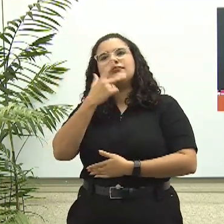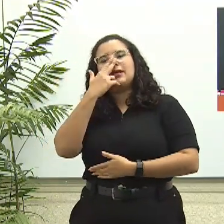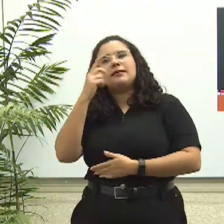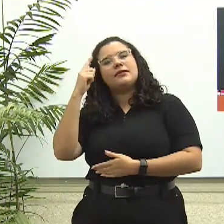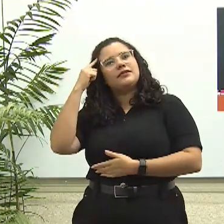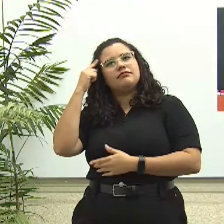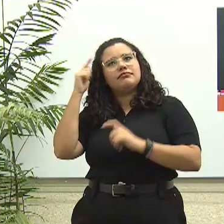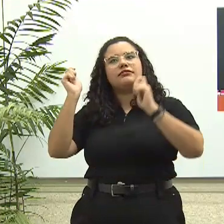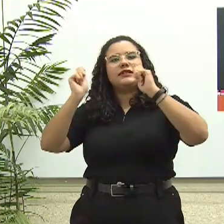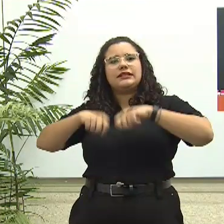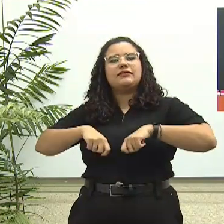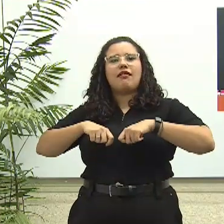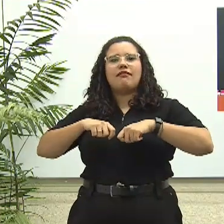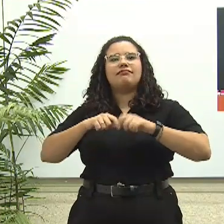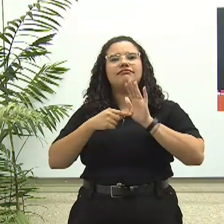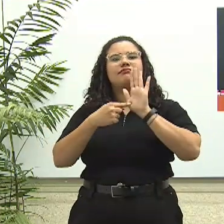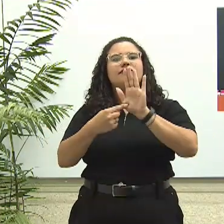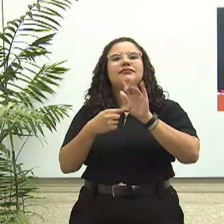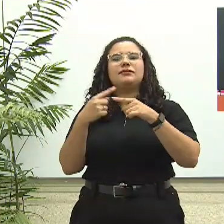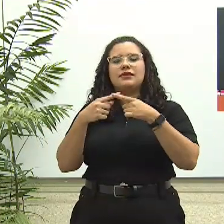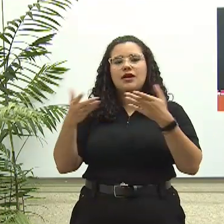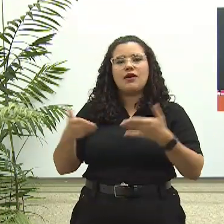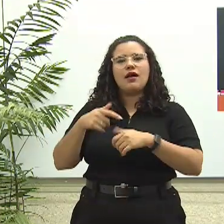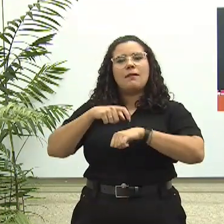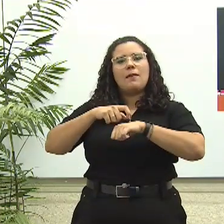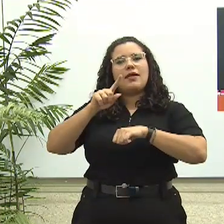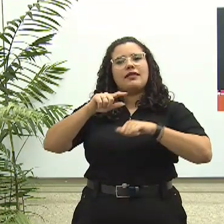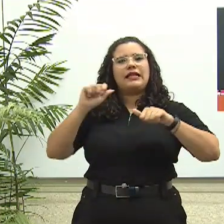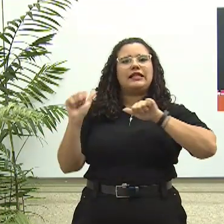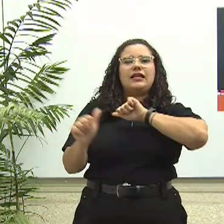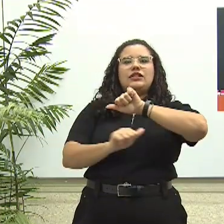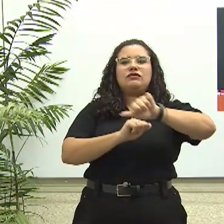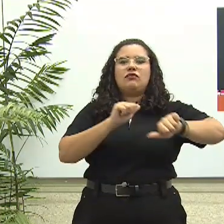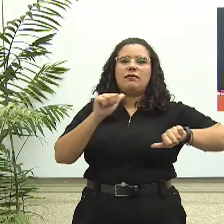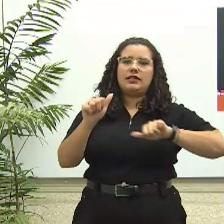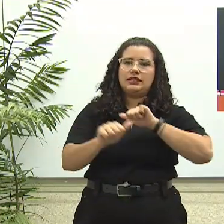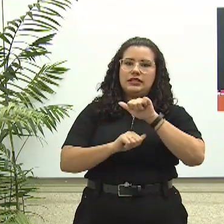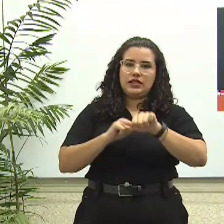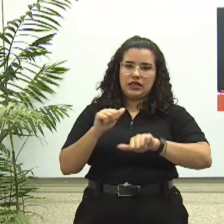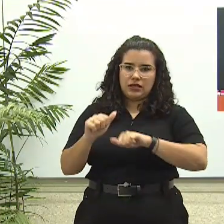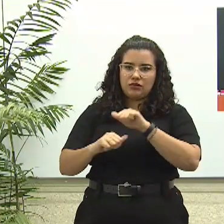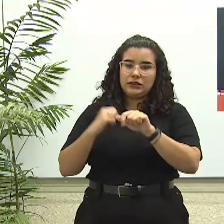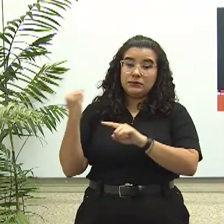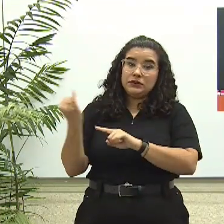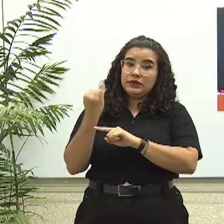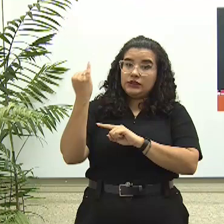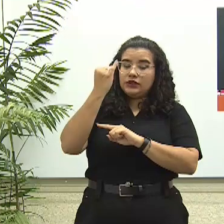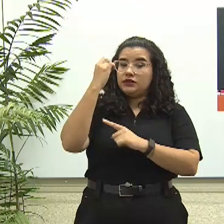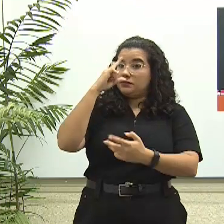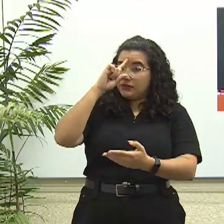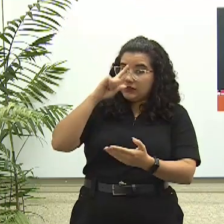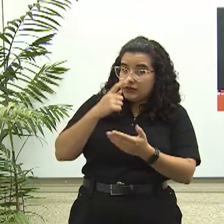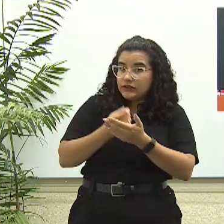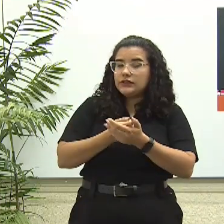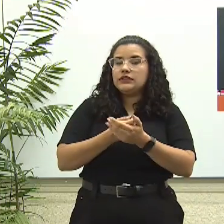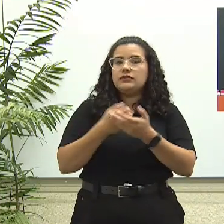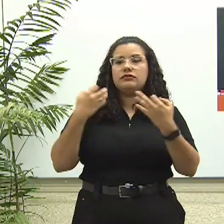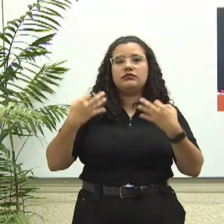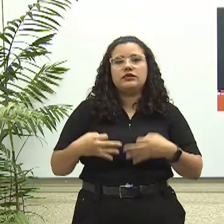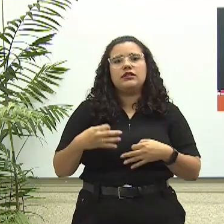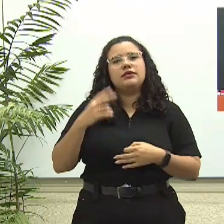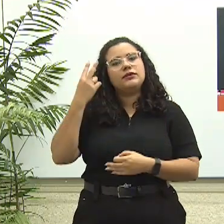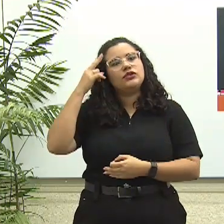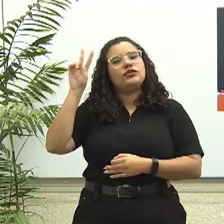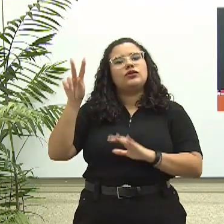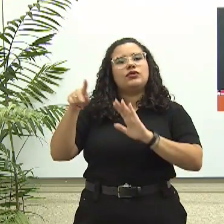intervir nesse processo a gente tá vivendo um momento de transformações muito muito importantes assim decisivas na